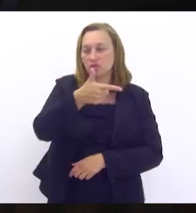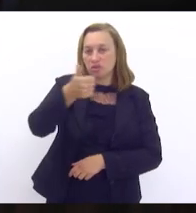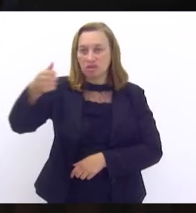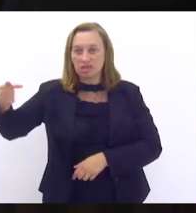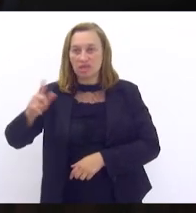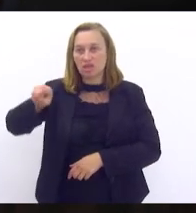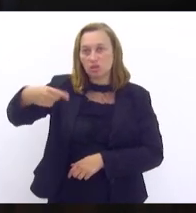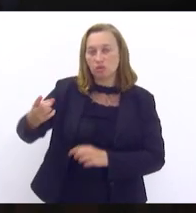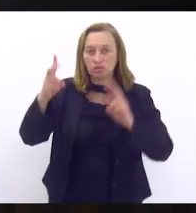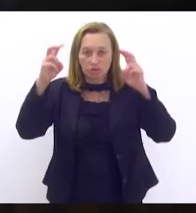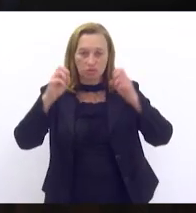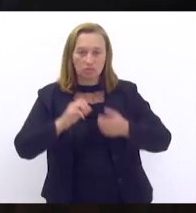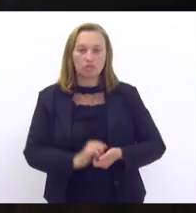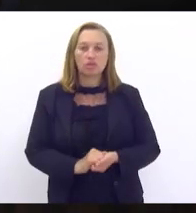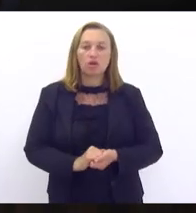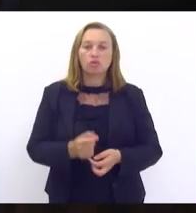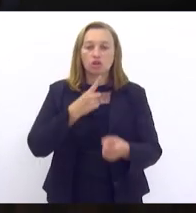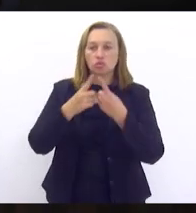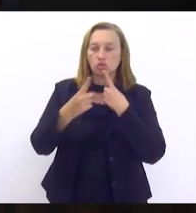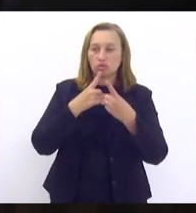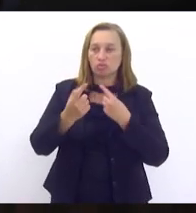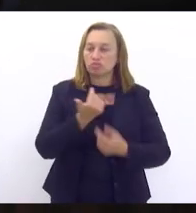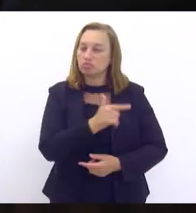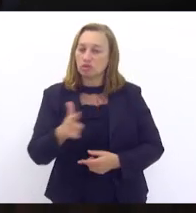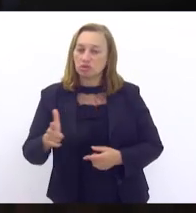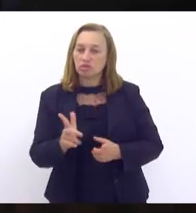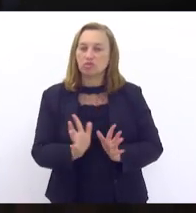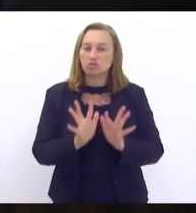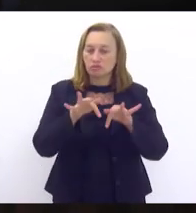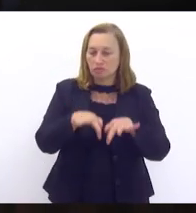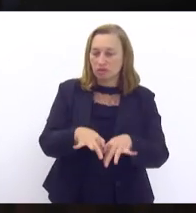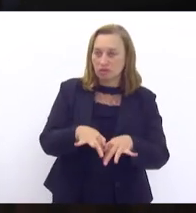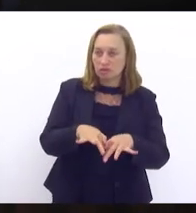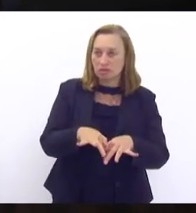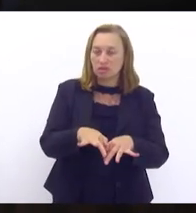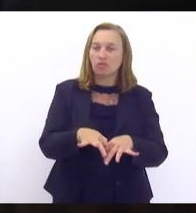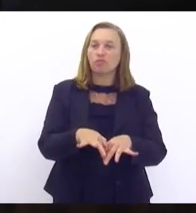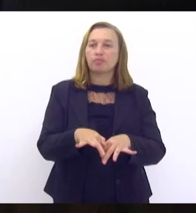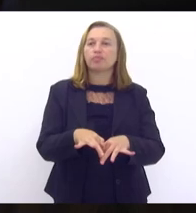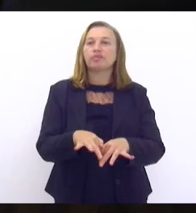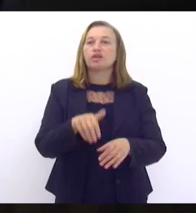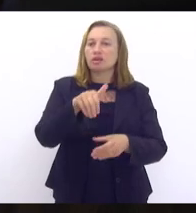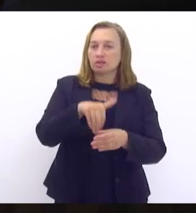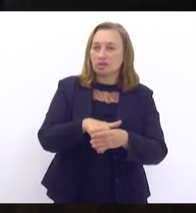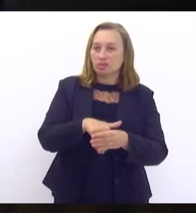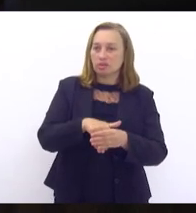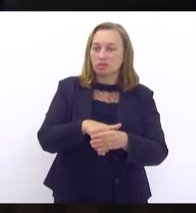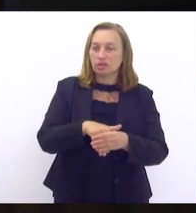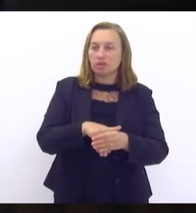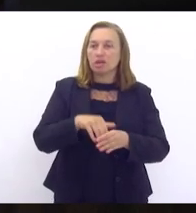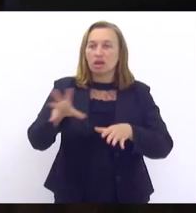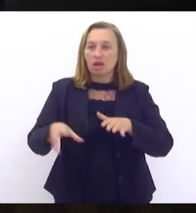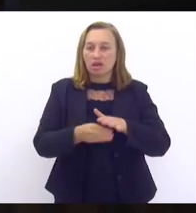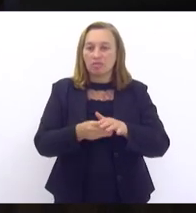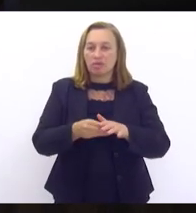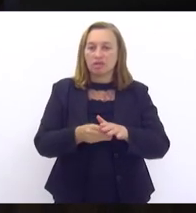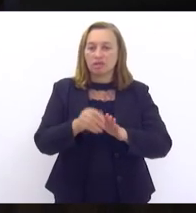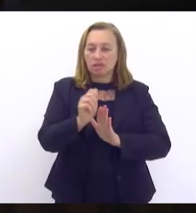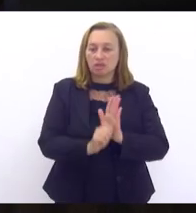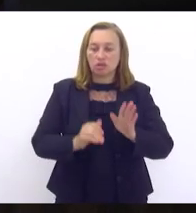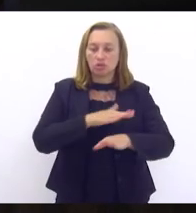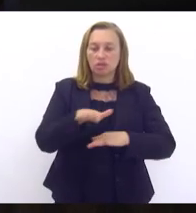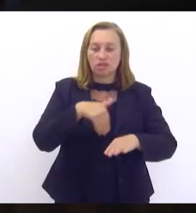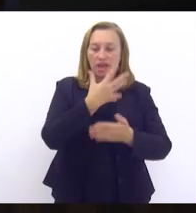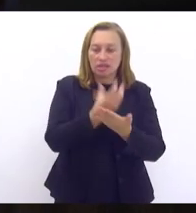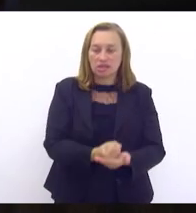outras providências. Em discussão, não havendo quem queira discutir, encerrada a discussão. Em votação, a emenda de redação. Senhores que